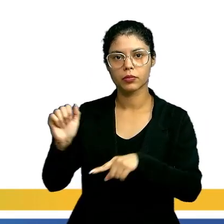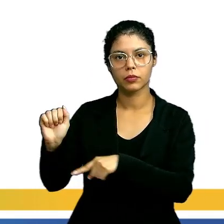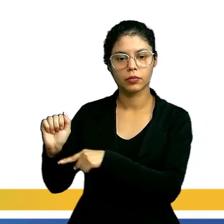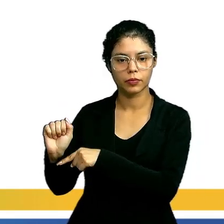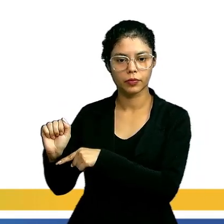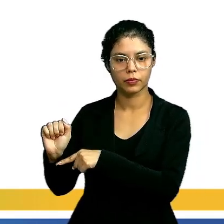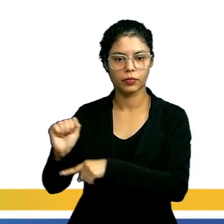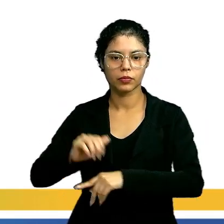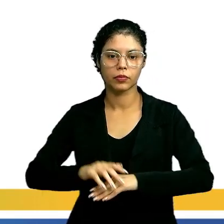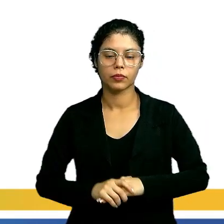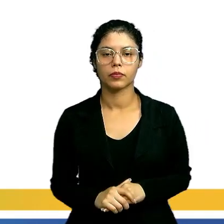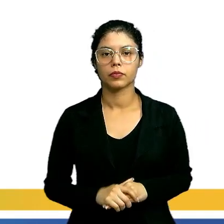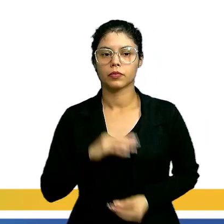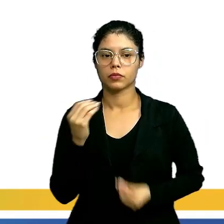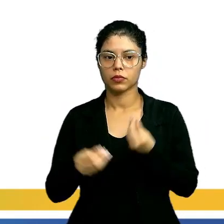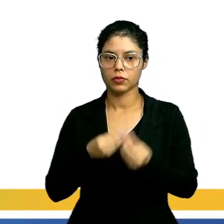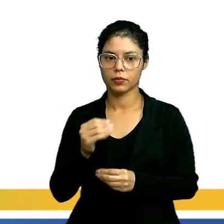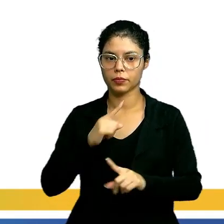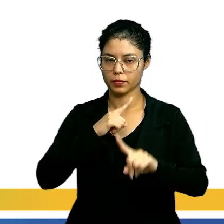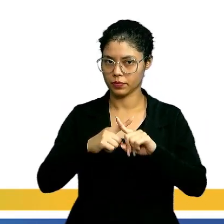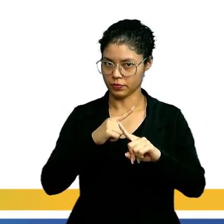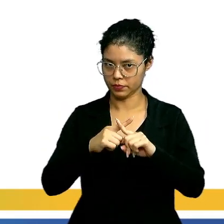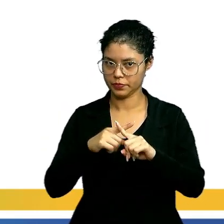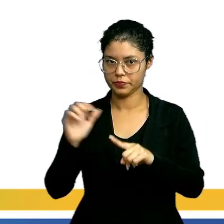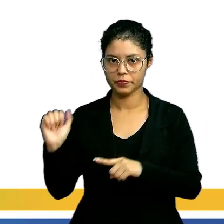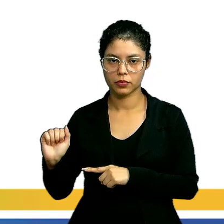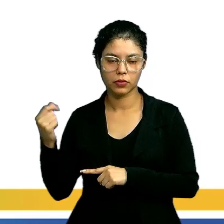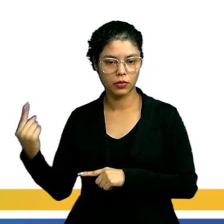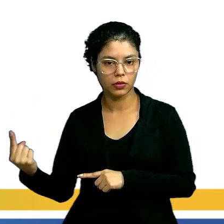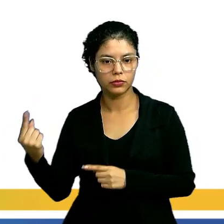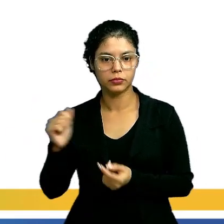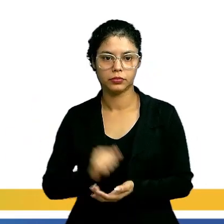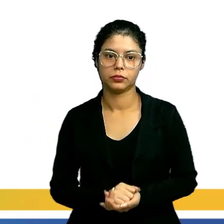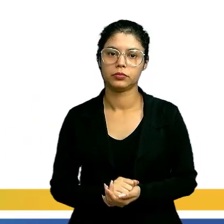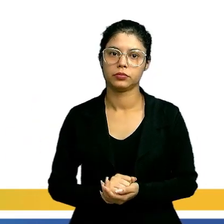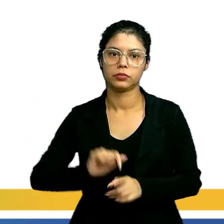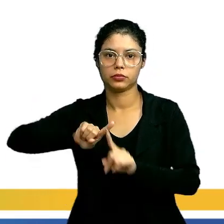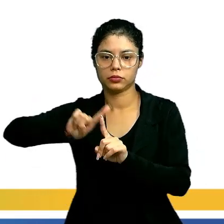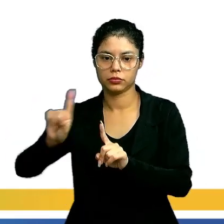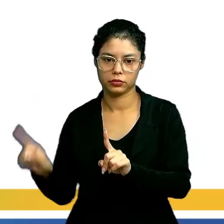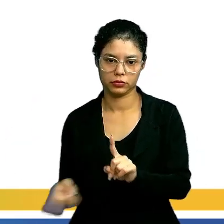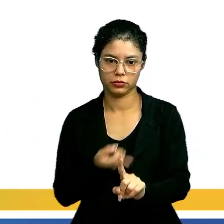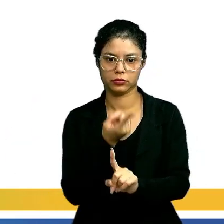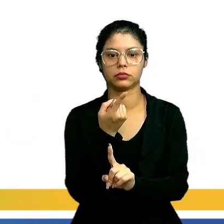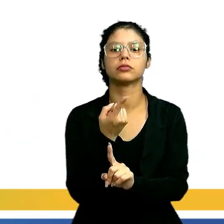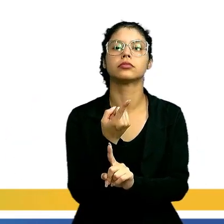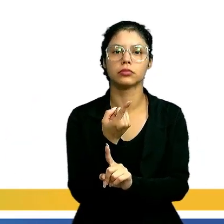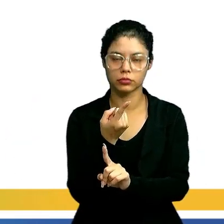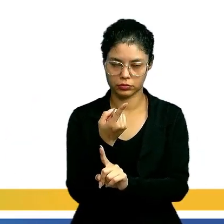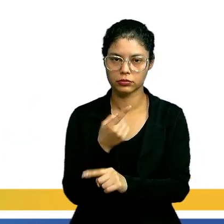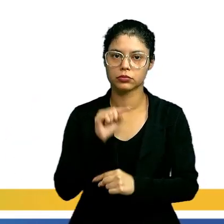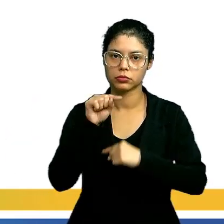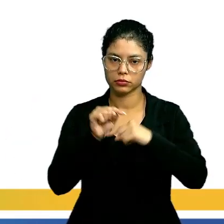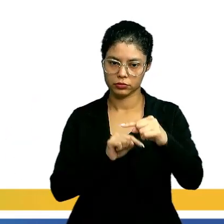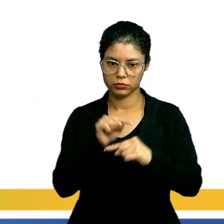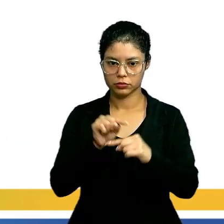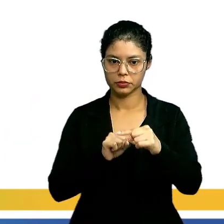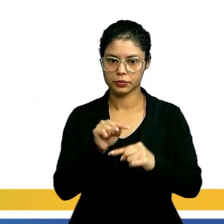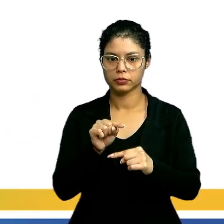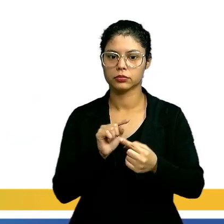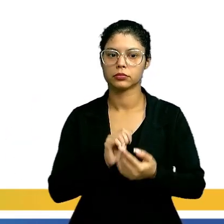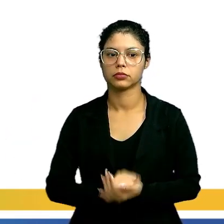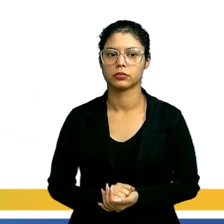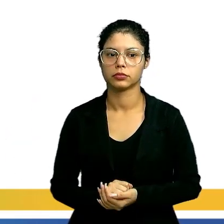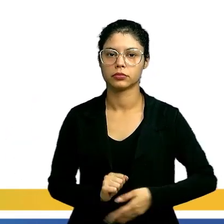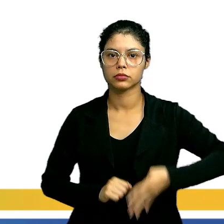saber a aceleração. Como 2 está multiplicando com o A de um lado da igualdade, vamos ter que pegar esse 2, está multiplicando, e levar para o outro